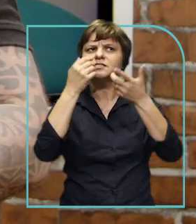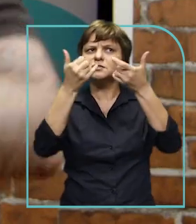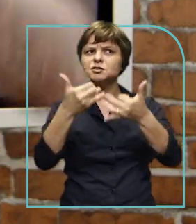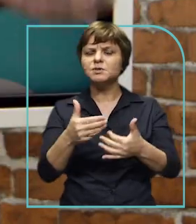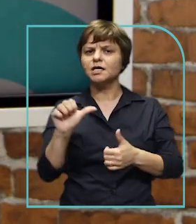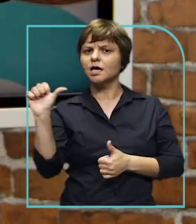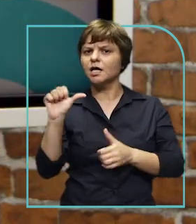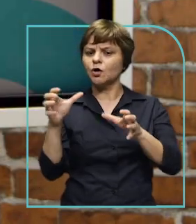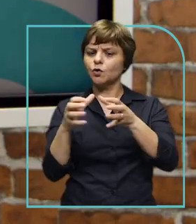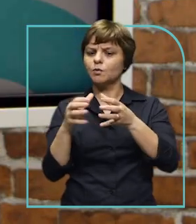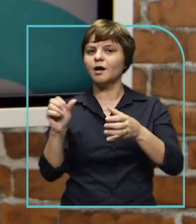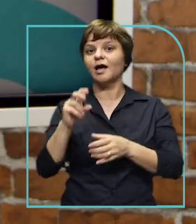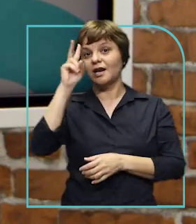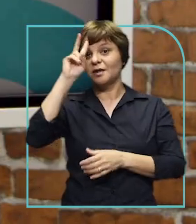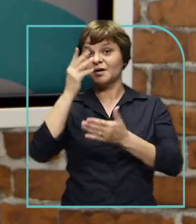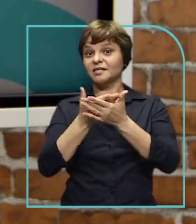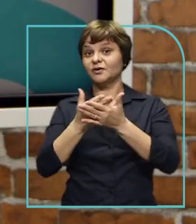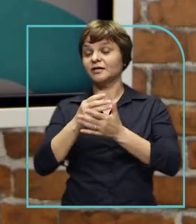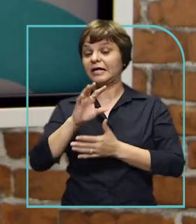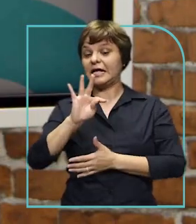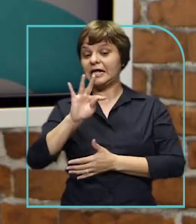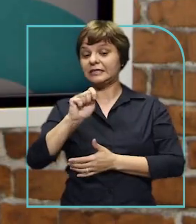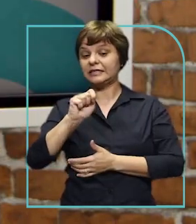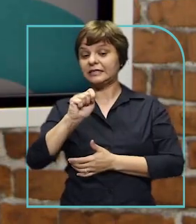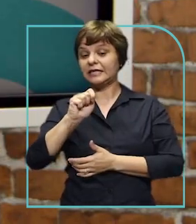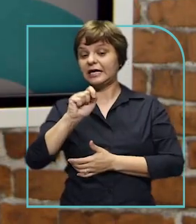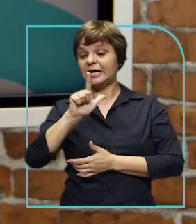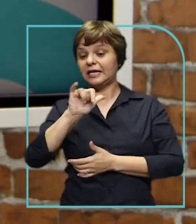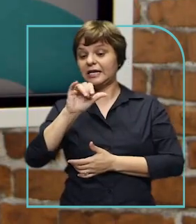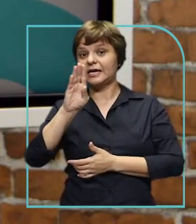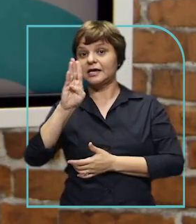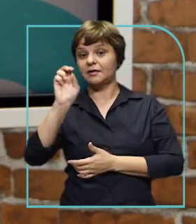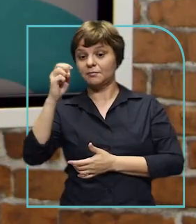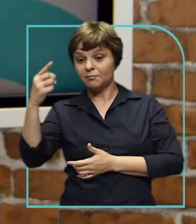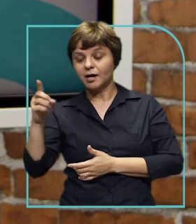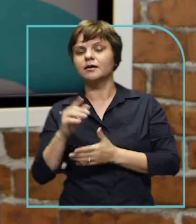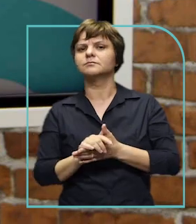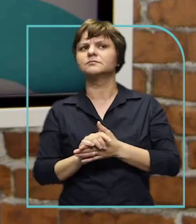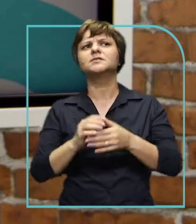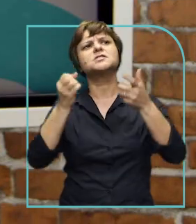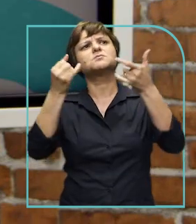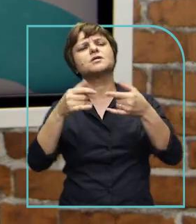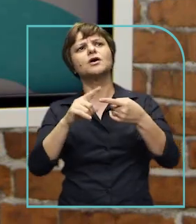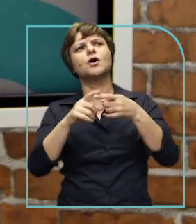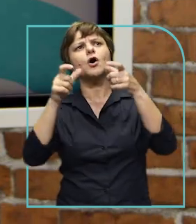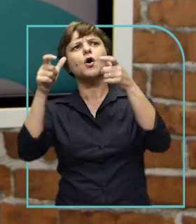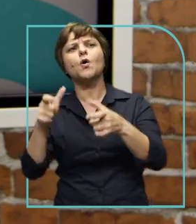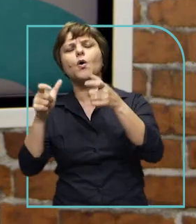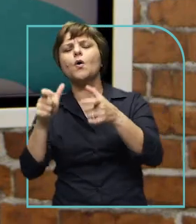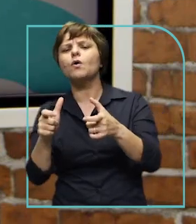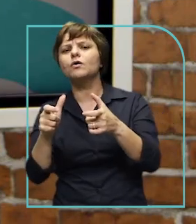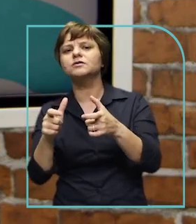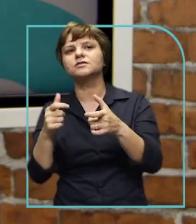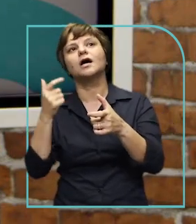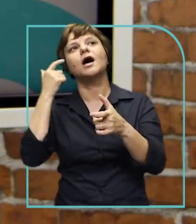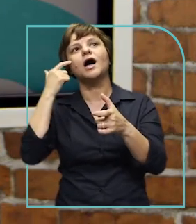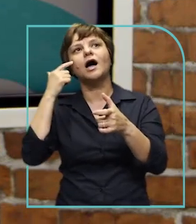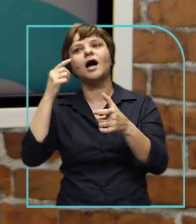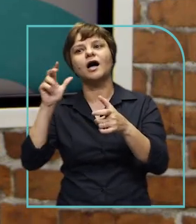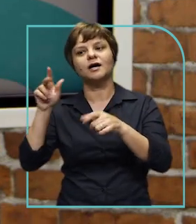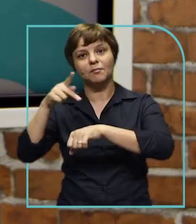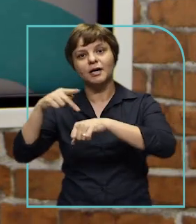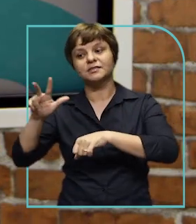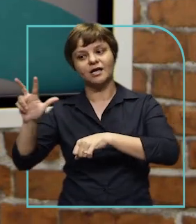de Talibã, você vai lembrar dessa aula, o assunto é Talibã. Mas o que está falando de Talibã? Eu quero saber onde o Talibã está?